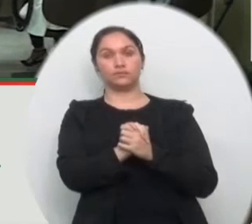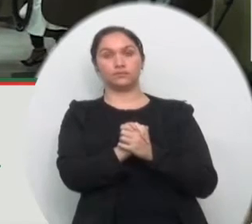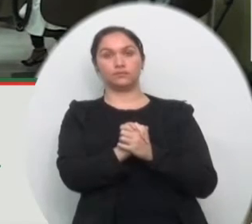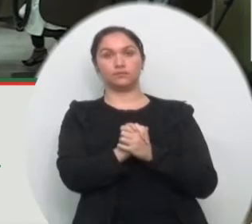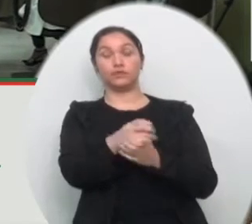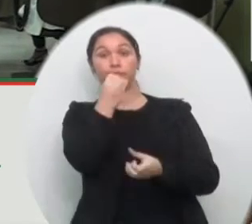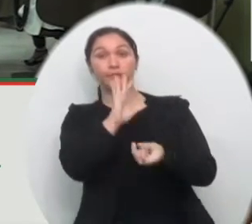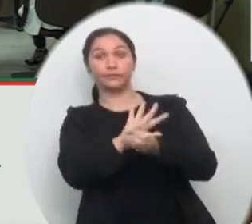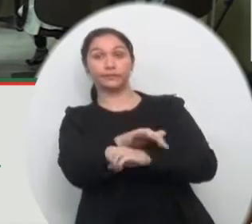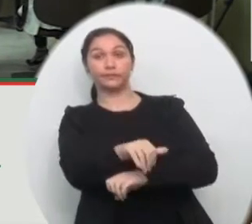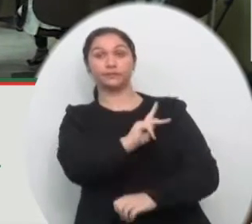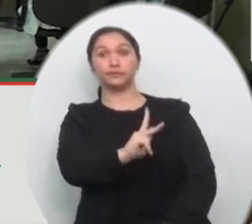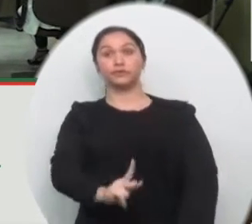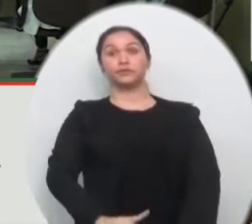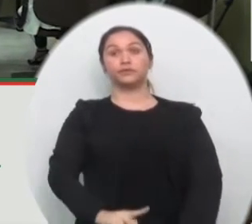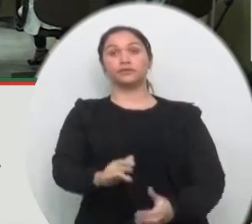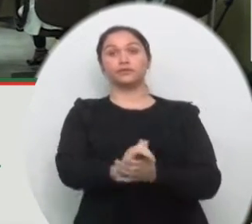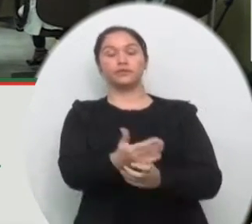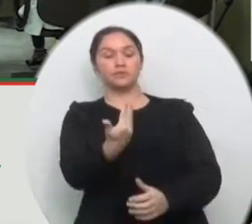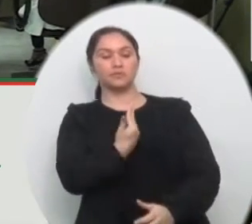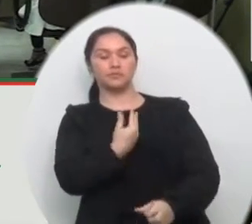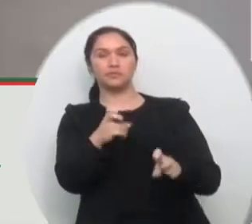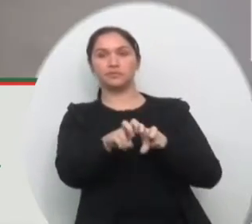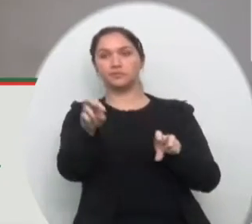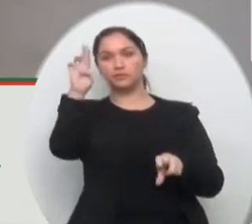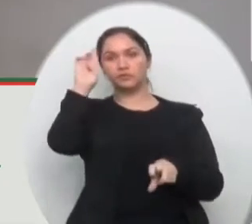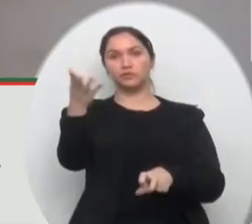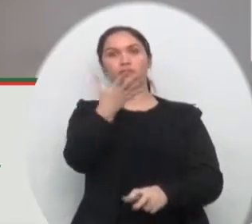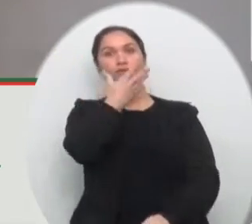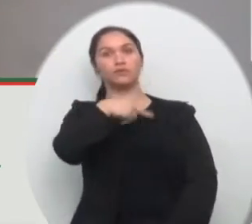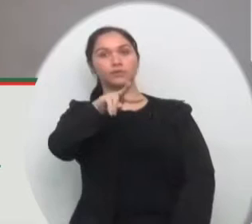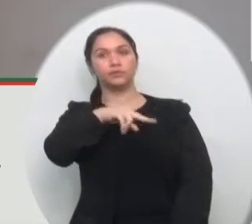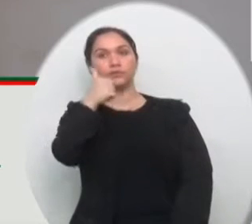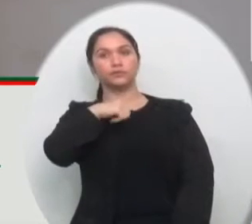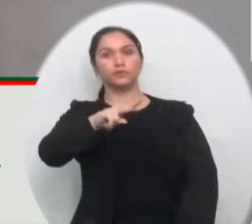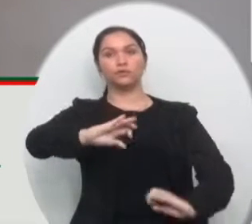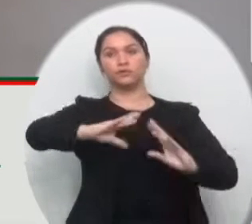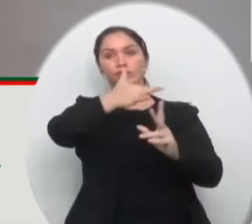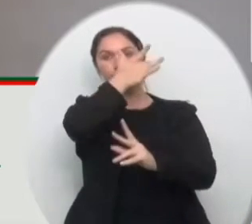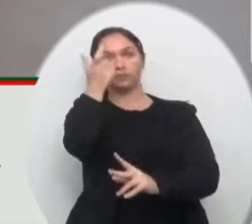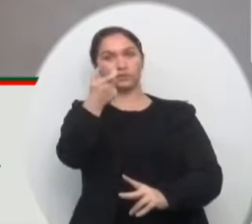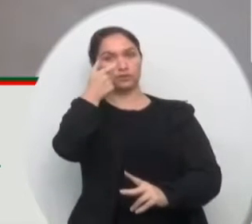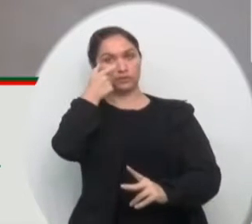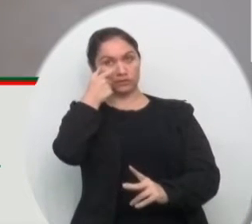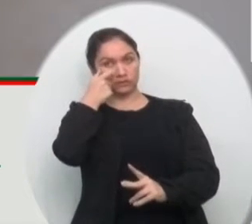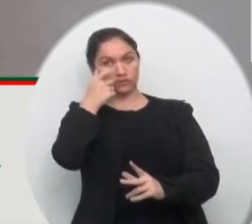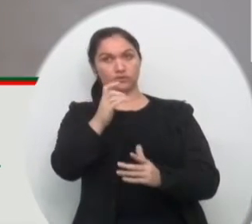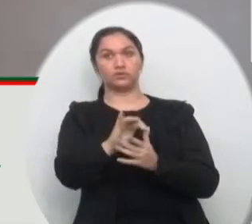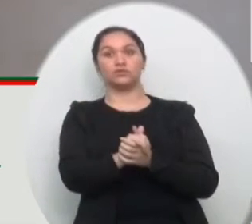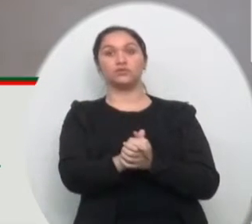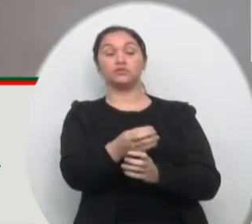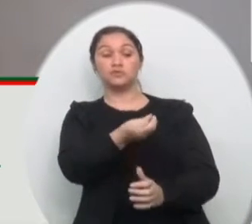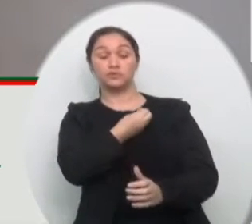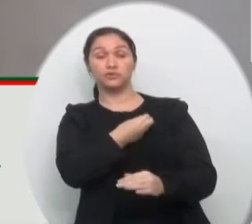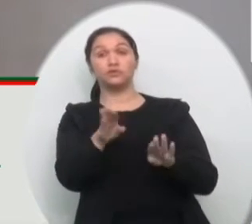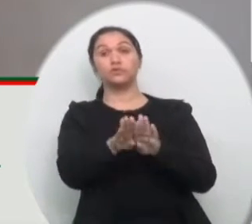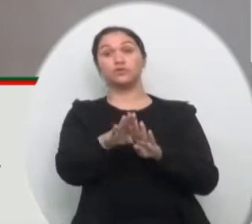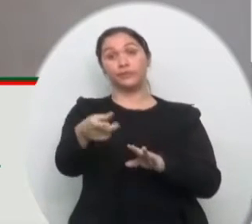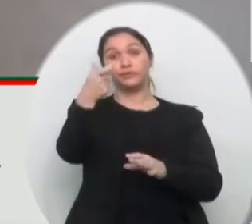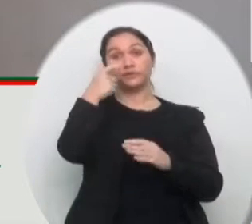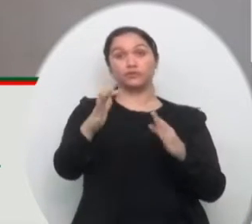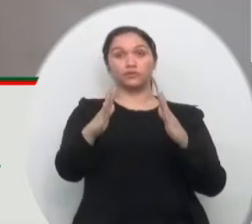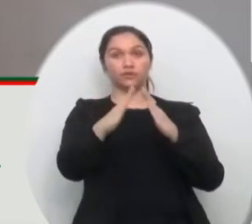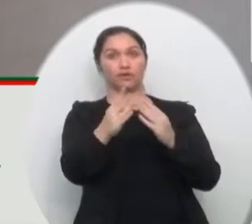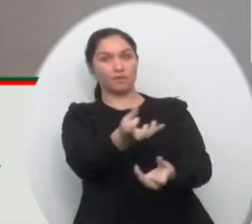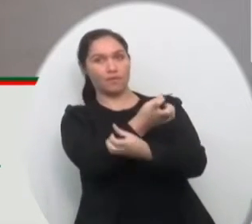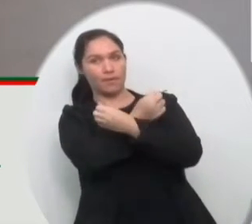Boa noite, senhor presidente, colega da mesa, vereadores, vereadoras, públicos assistir aqui em casa. Um abraço aqui para a Jerusa,